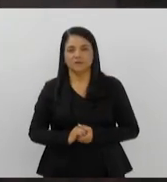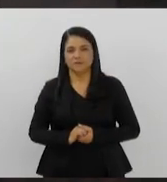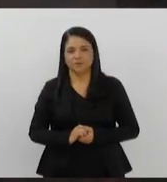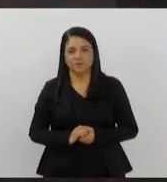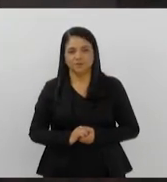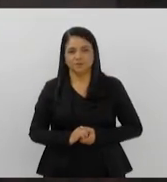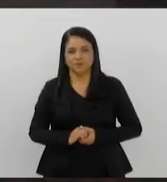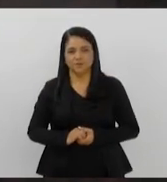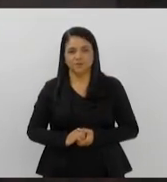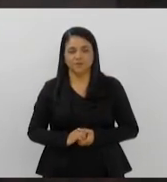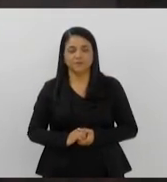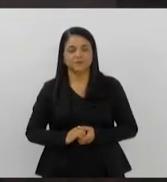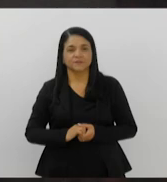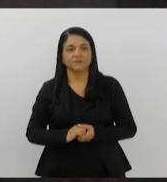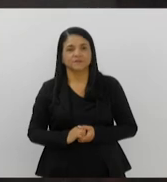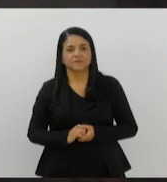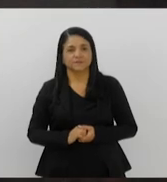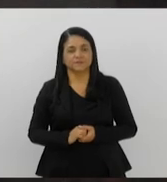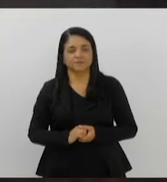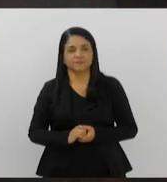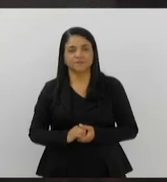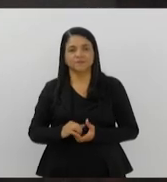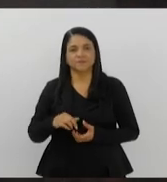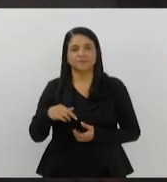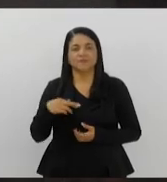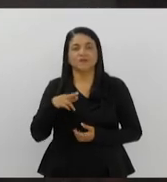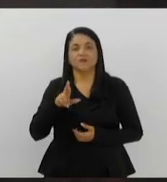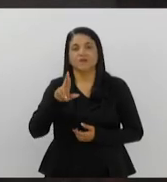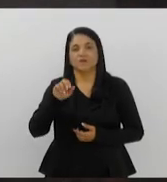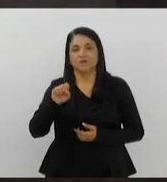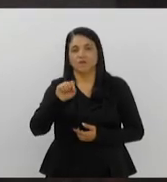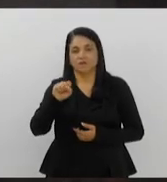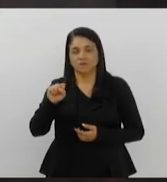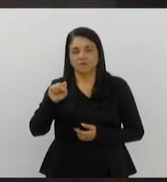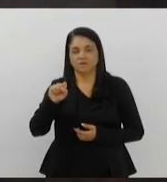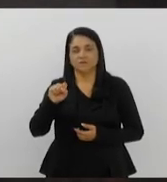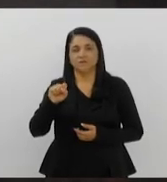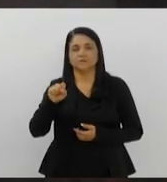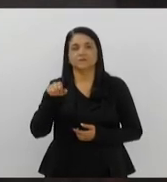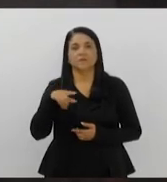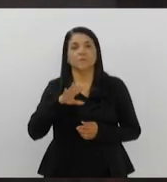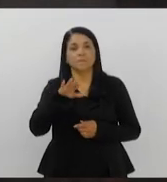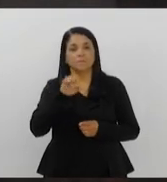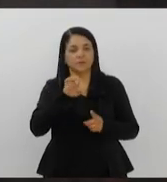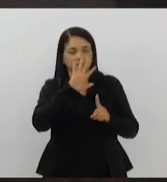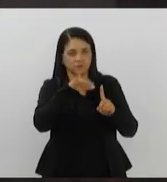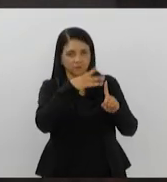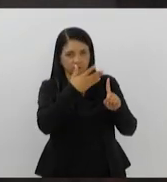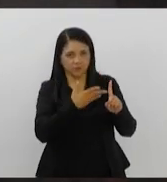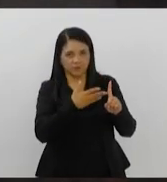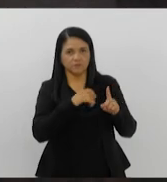homenageado saudar Dona Rosa Leia destre mãe do